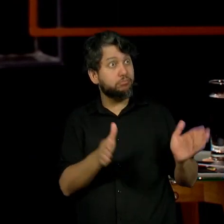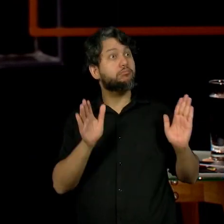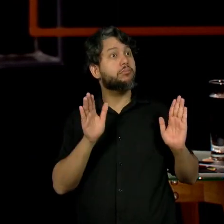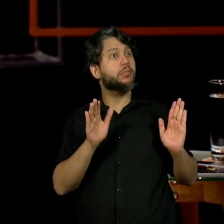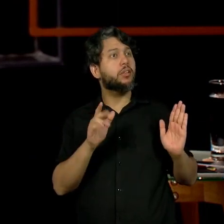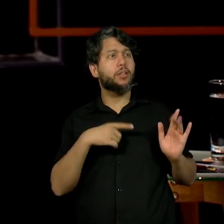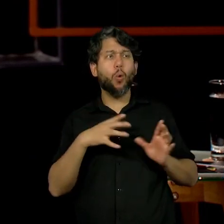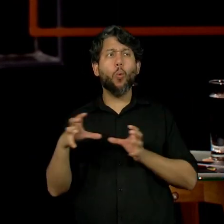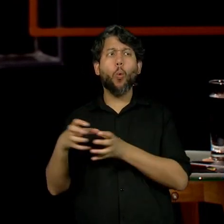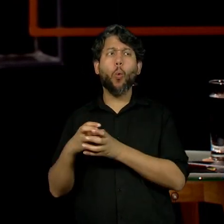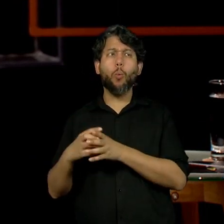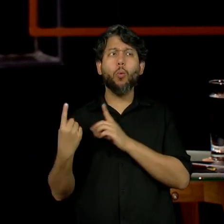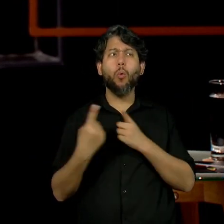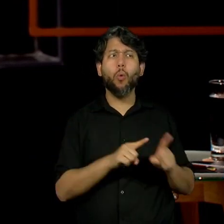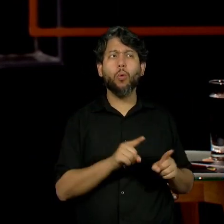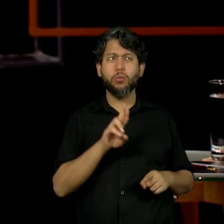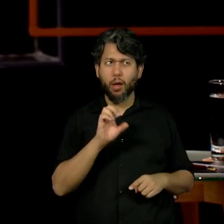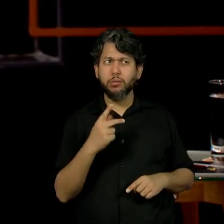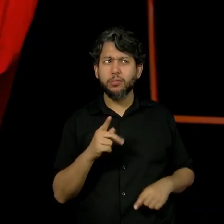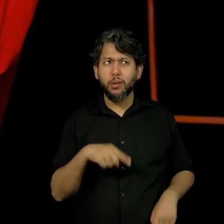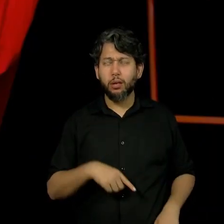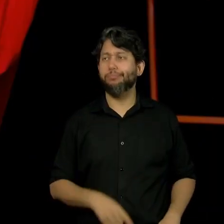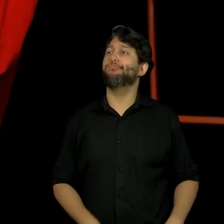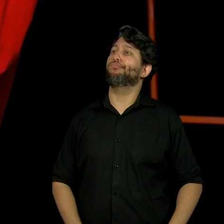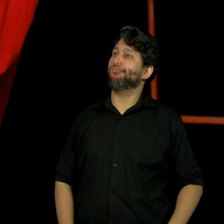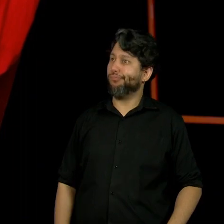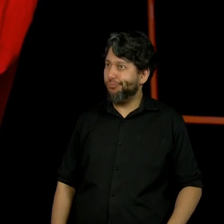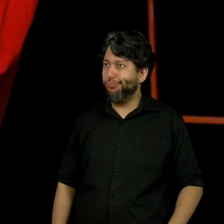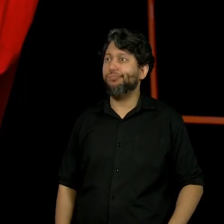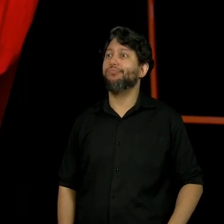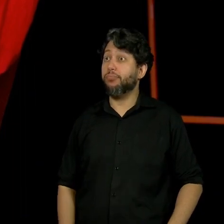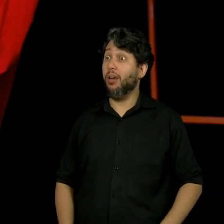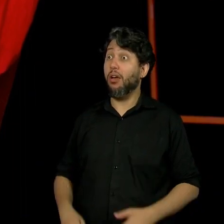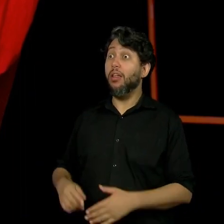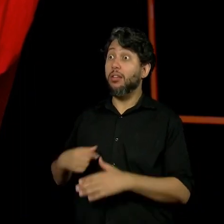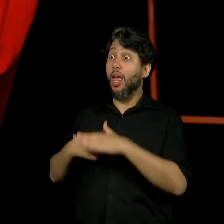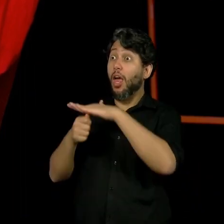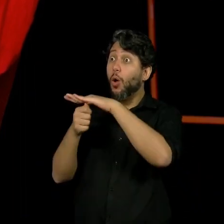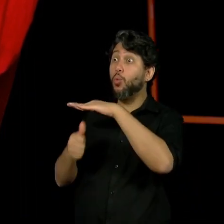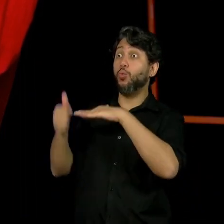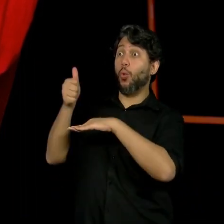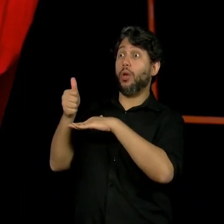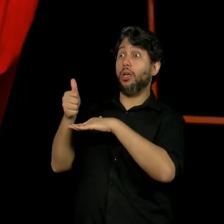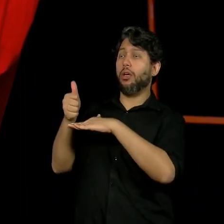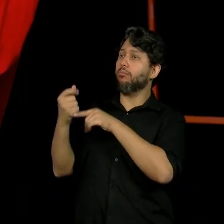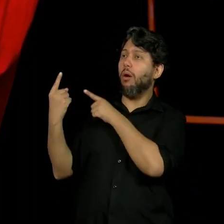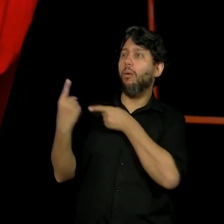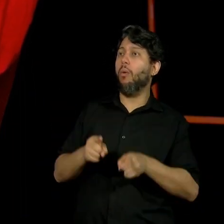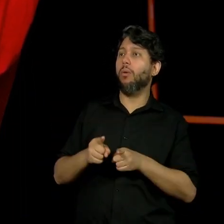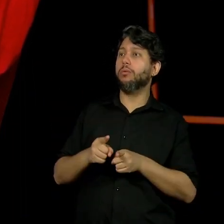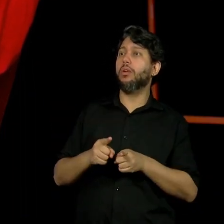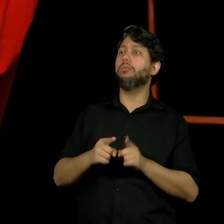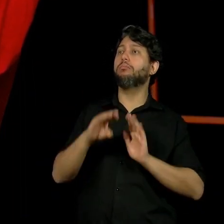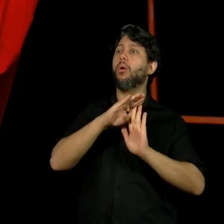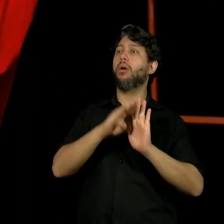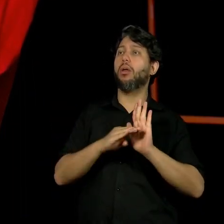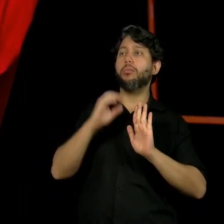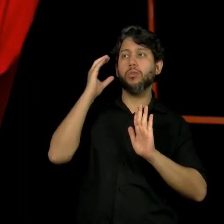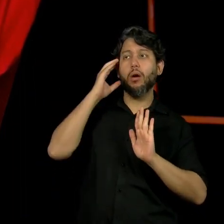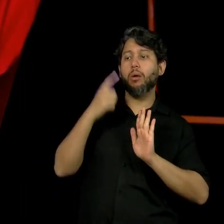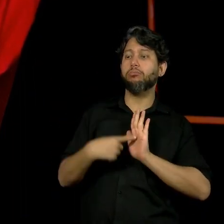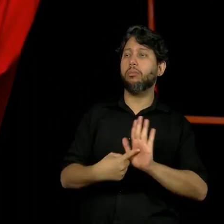certo círculo lá da USP. Da USP, né? totalmente. Da reitoria, inclusive. Da reitoria. Por